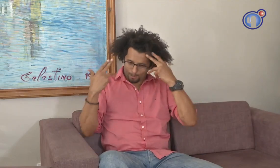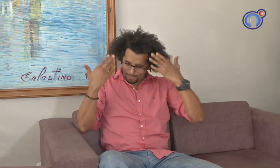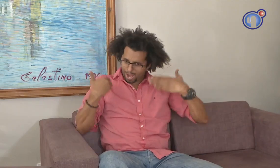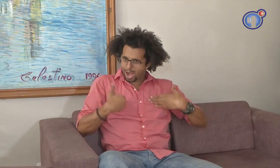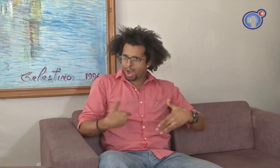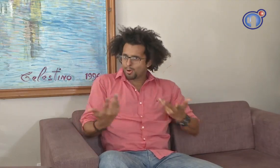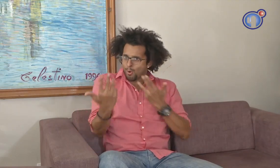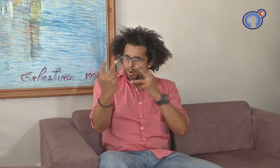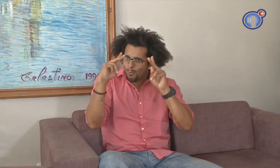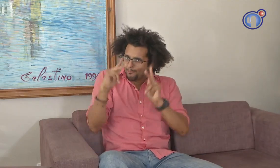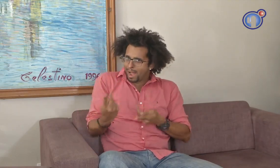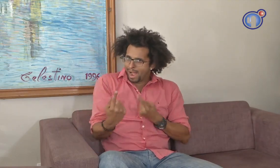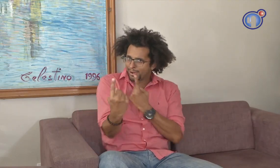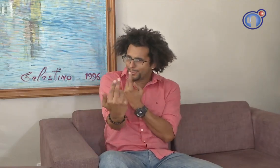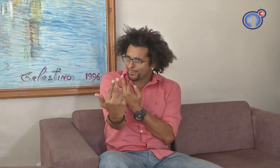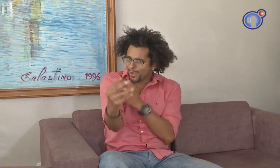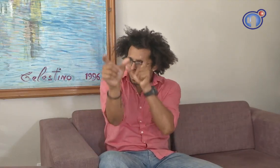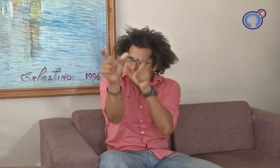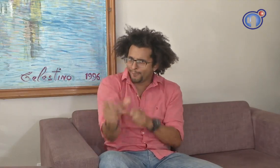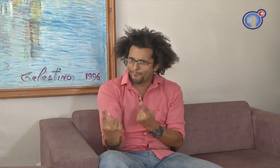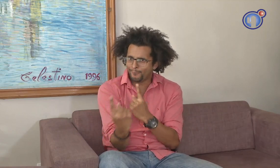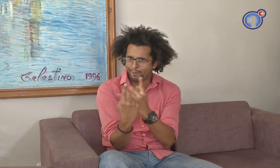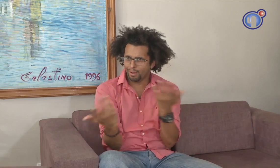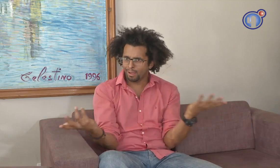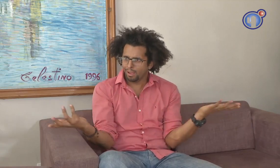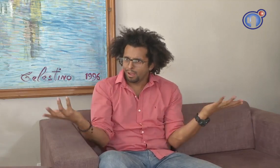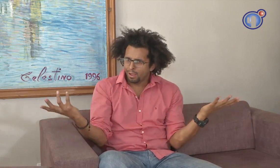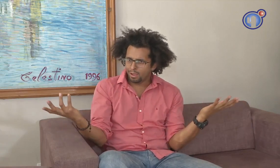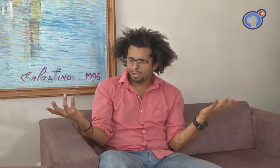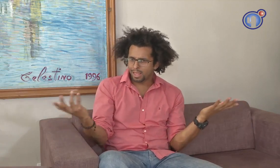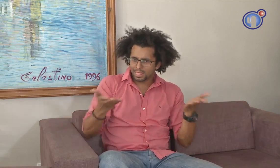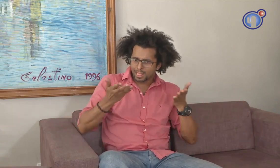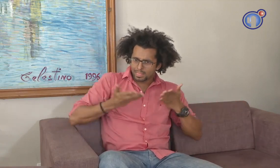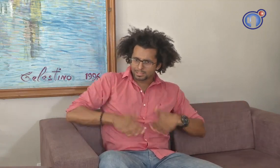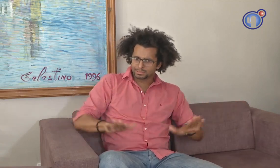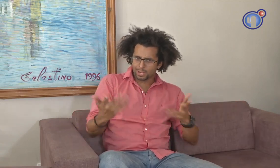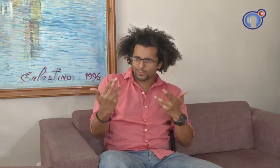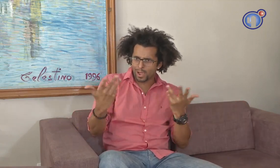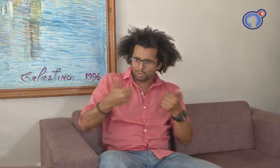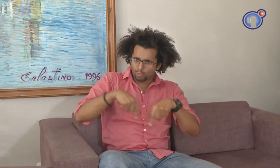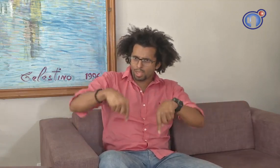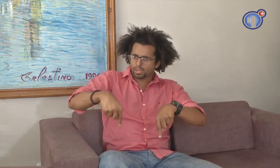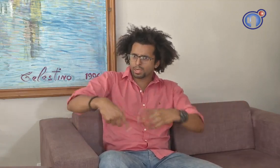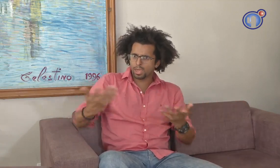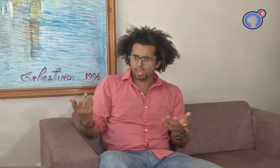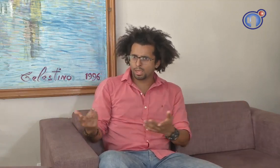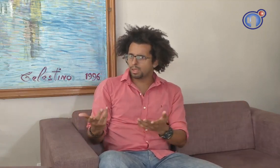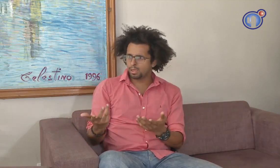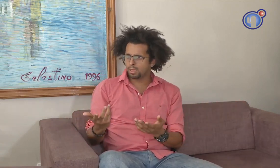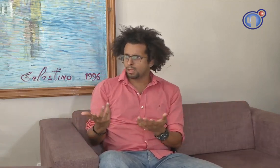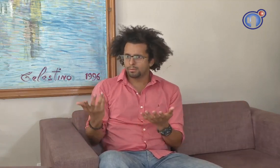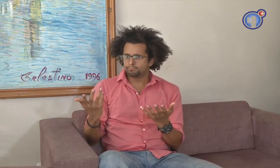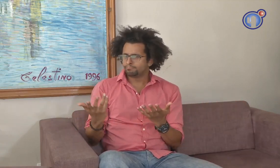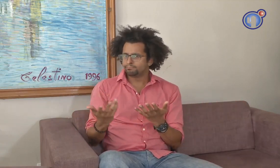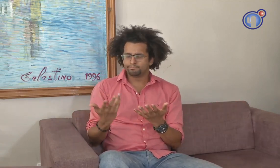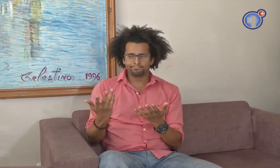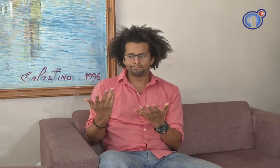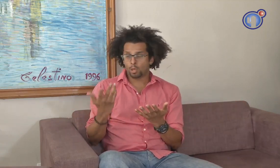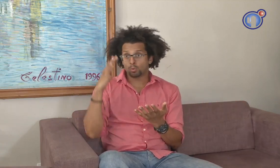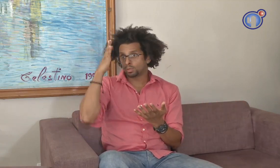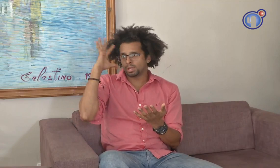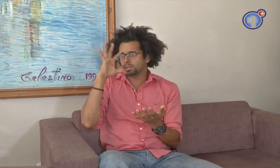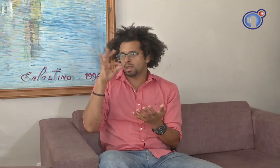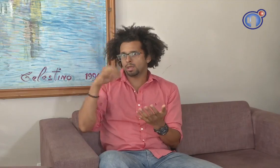sou feio? Não, mas eu sou humano, sou como você, sou igual a você. Nós nascemos igual, nós nascemos no mesmo